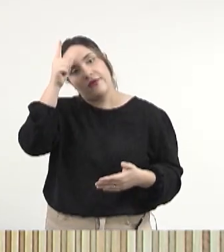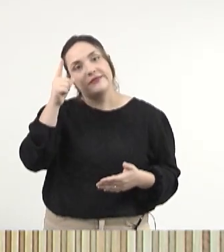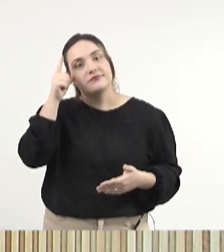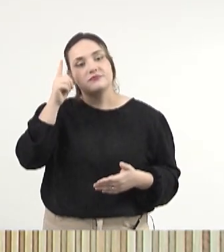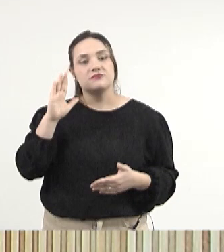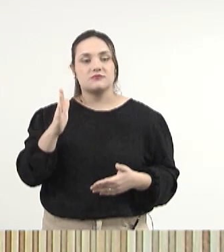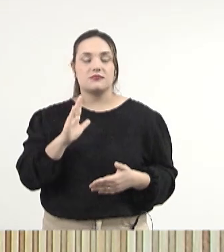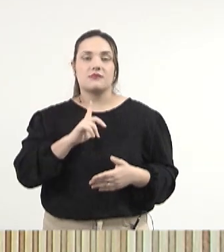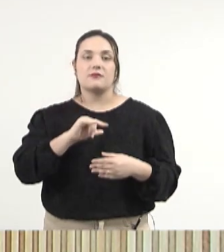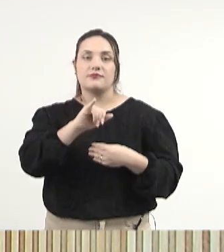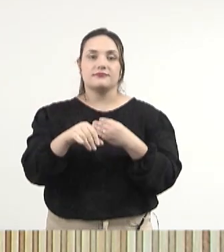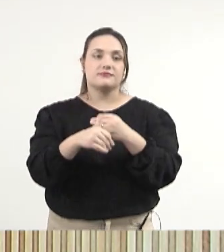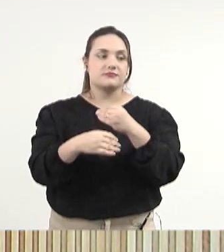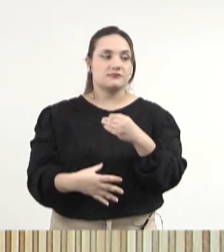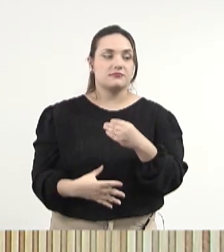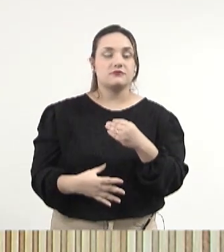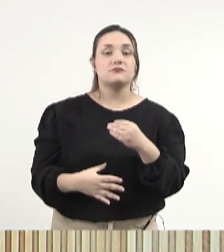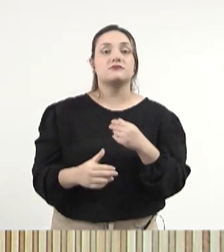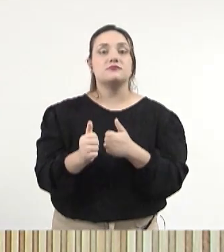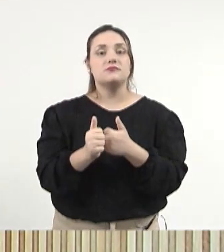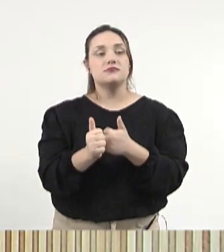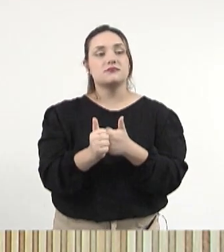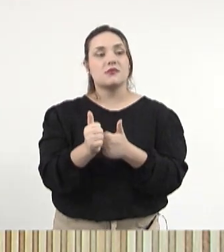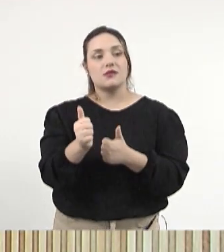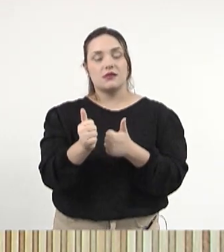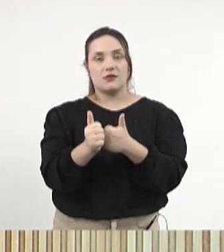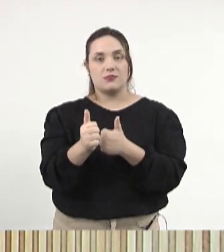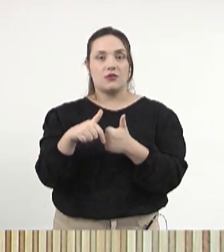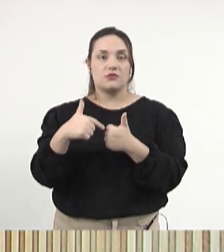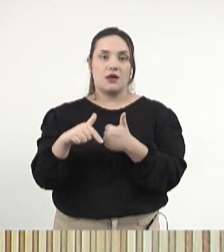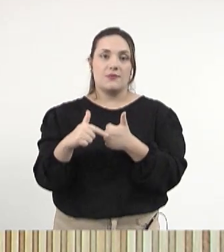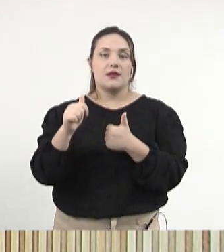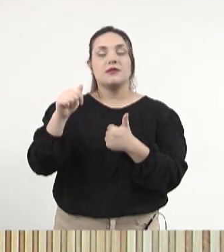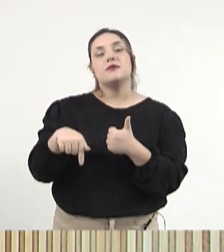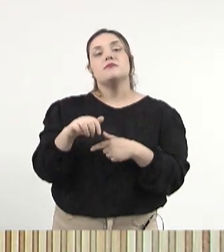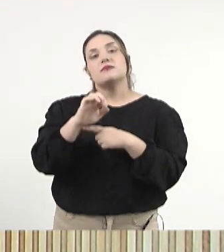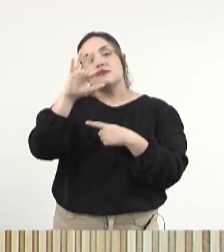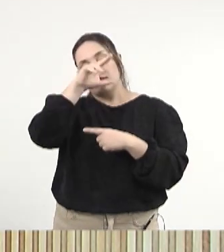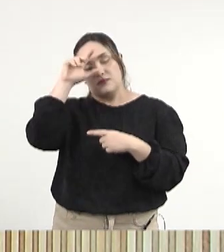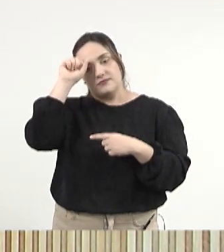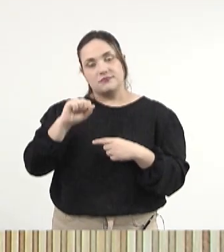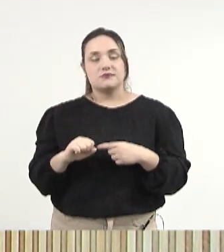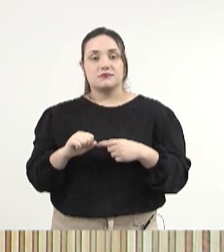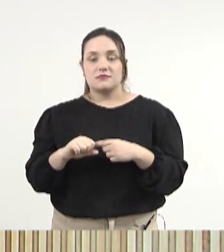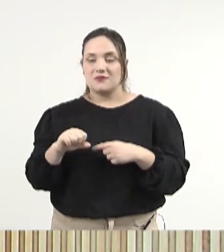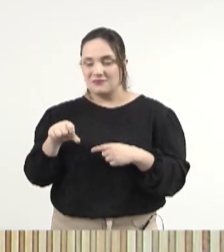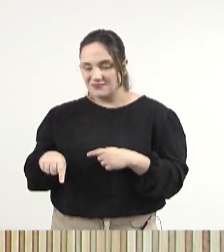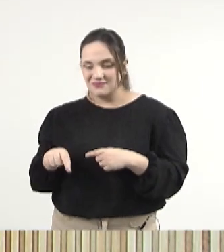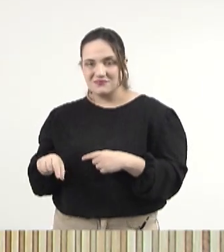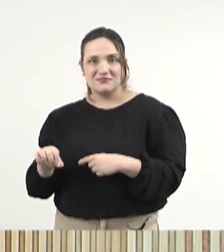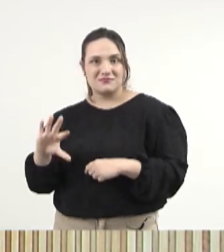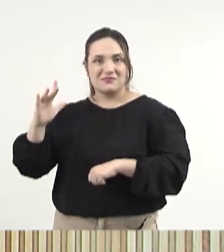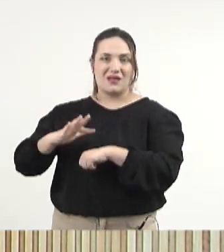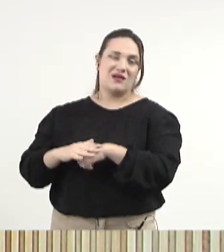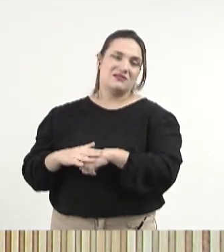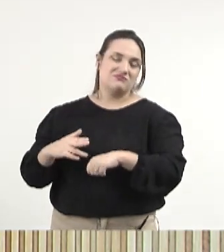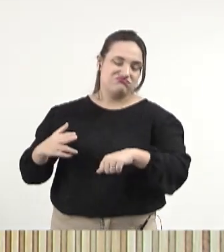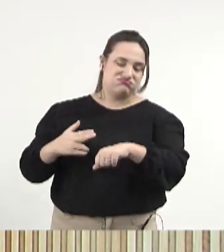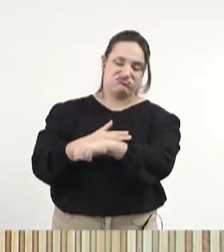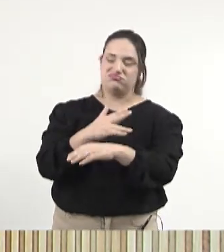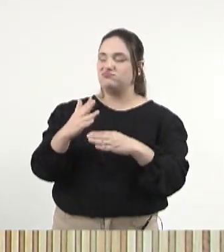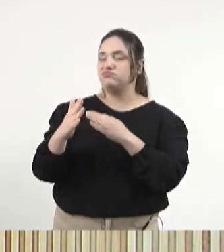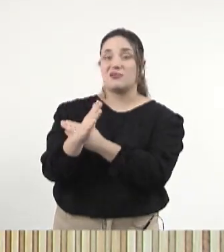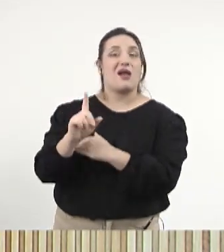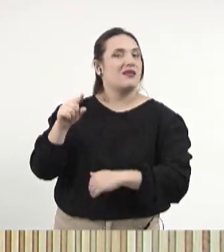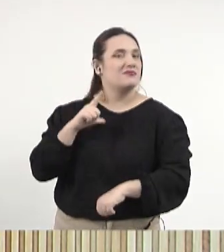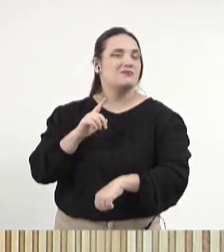na justificativa do projeto que, de acordo com o Tribunal Regional do Trabalho, aqui de Mato Grosso do Sul, esse tipo de acidente com lixo perfuro cortante é uma